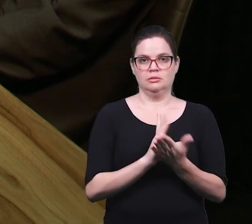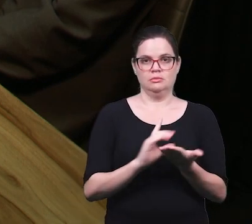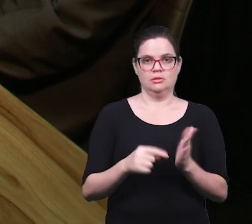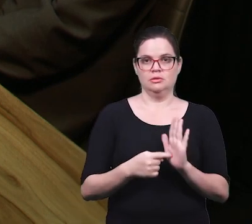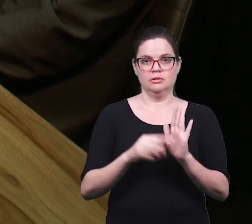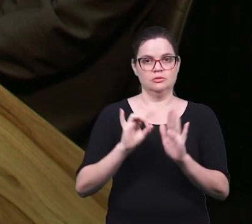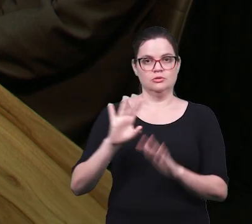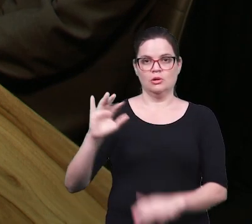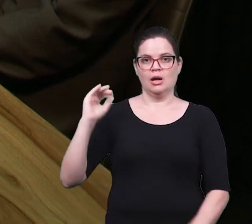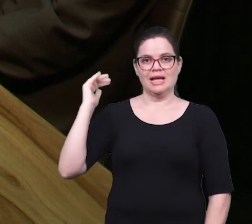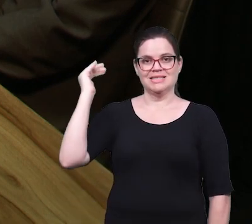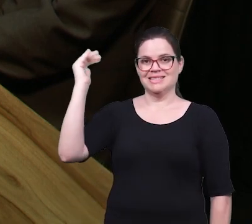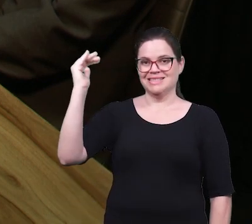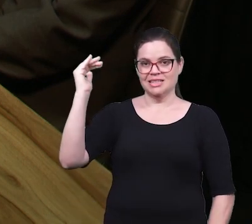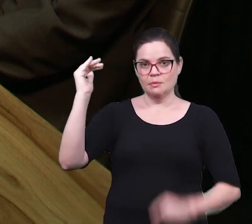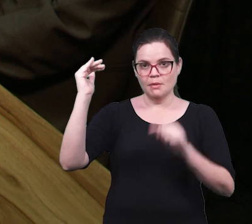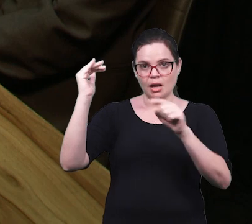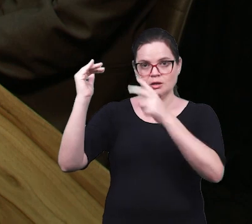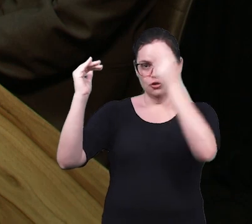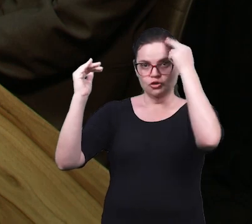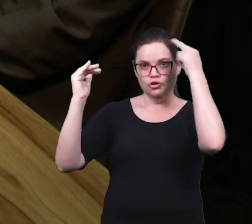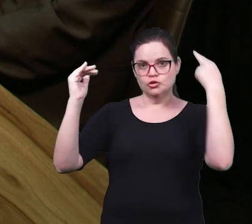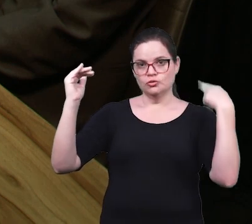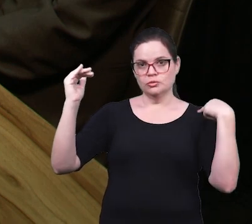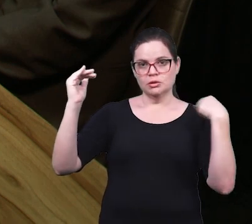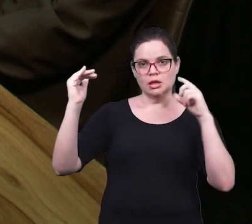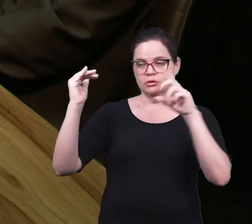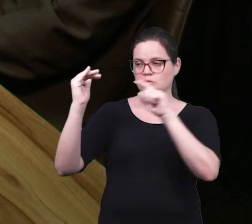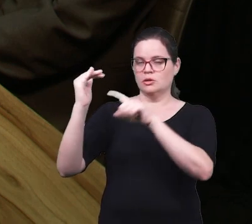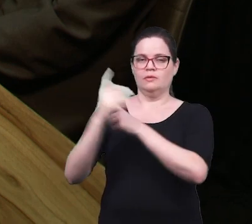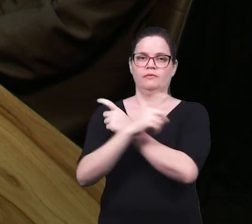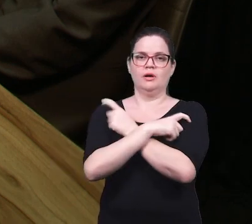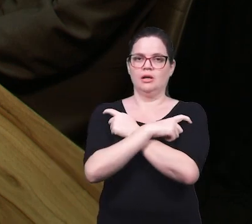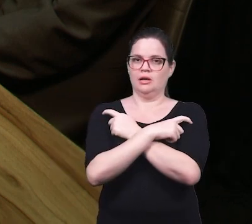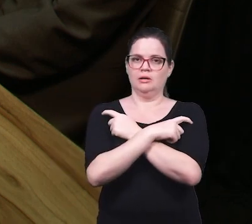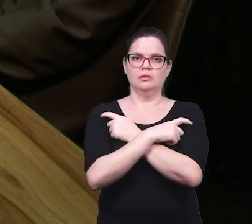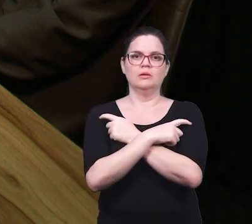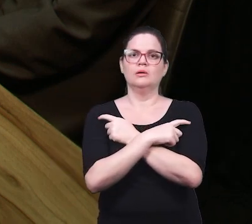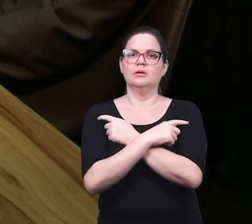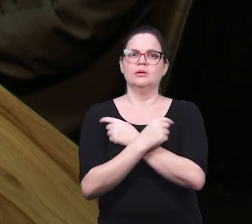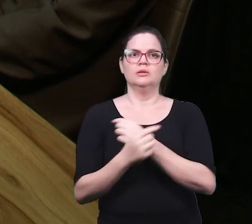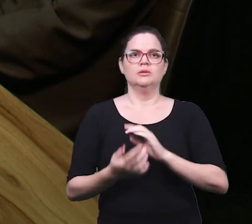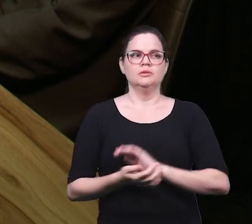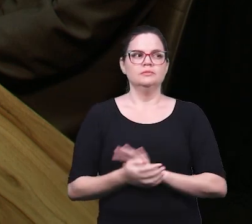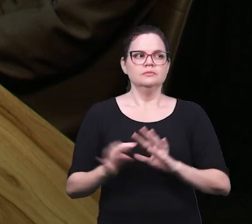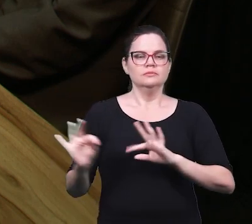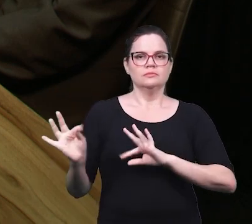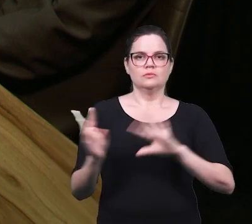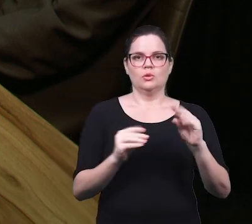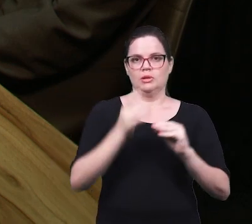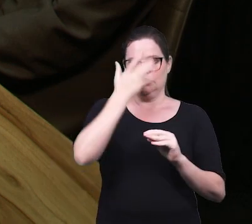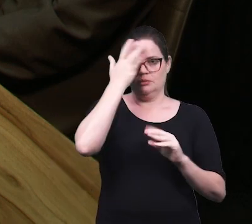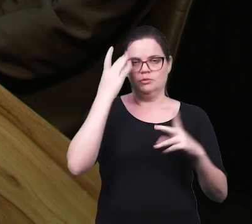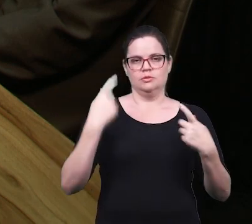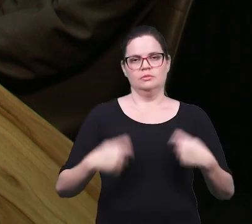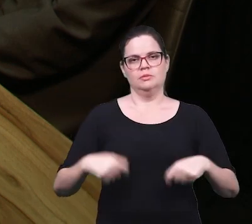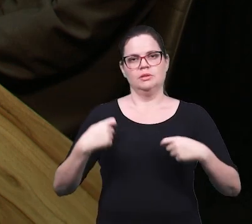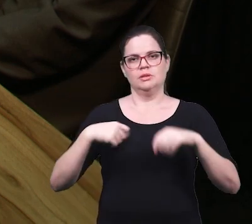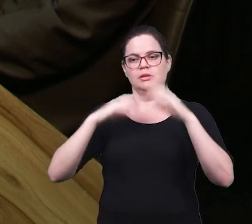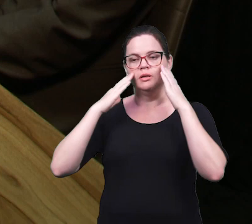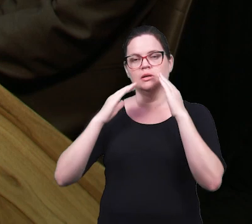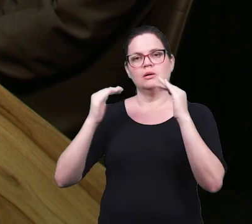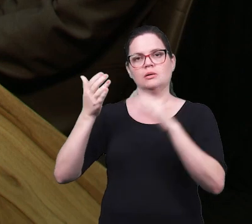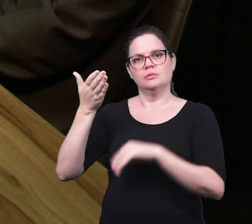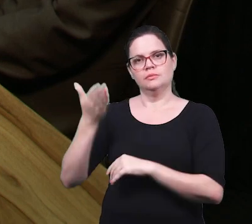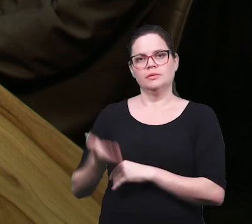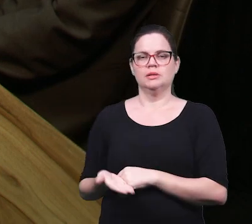que só o Faraó seria maior do que ele em todo o Egito. Que maravilha que Deus faz, não é?